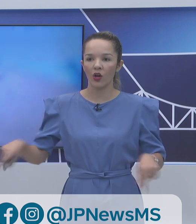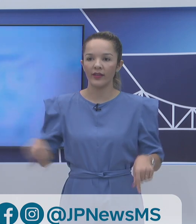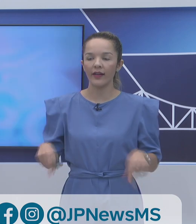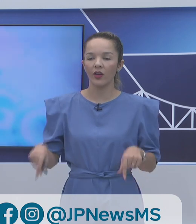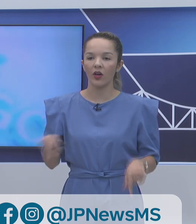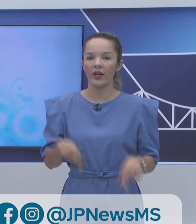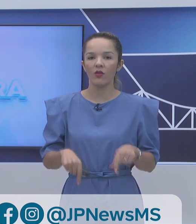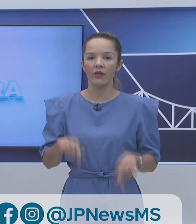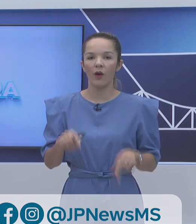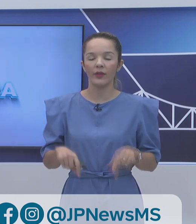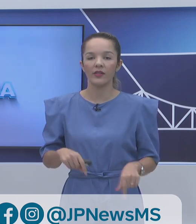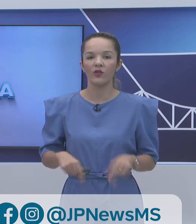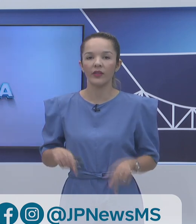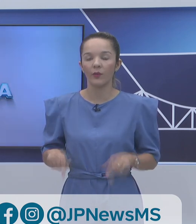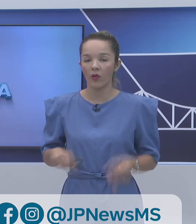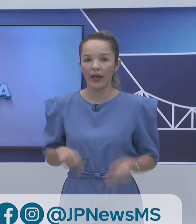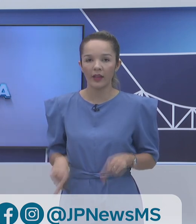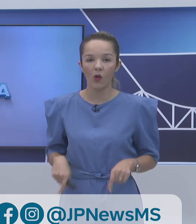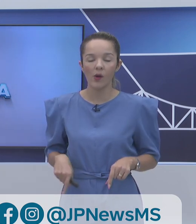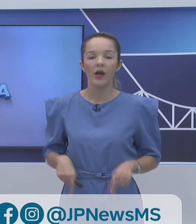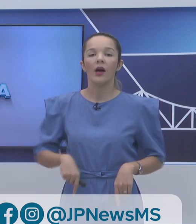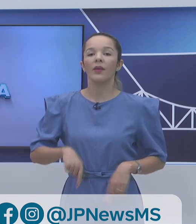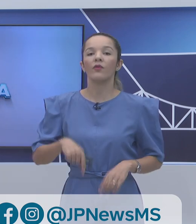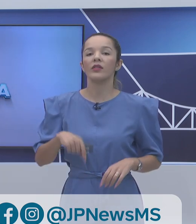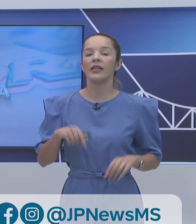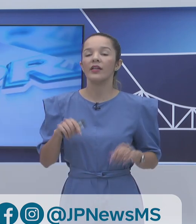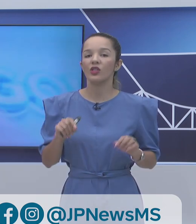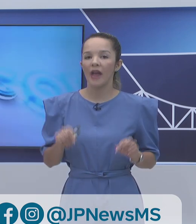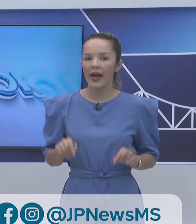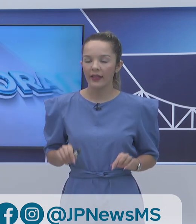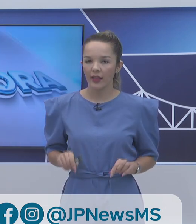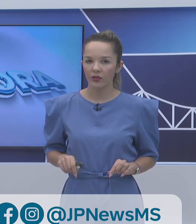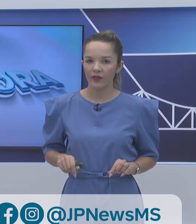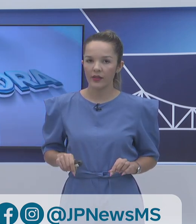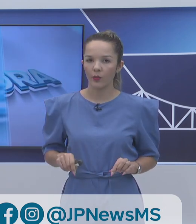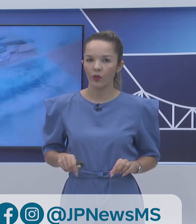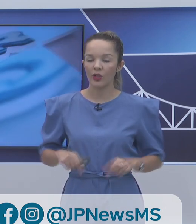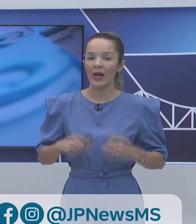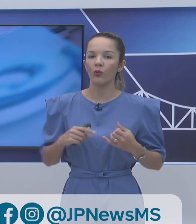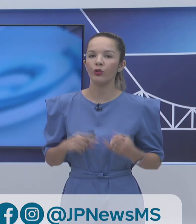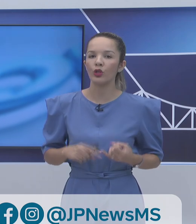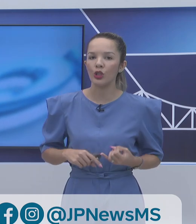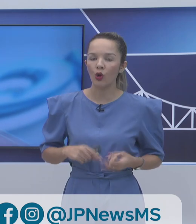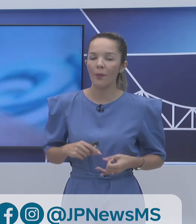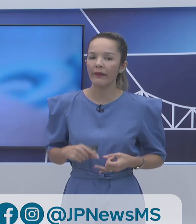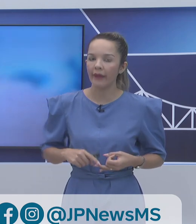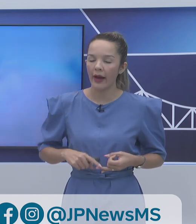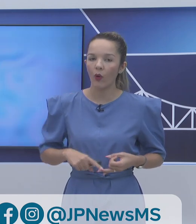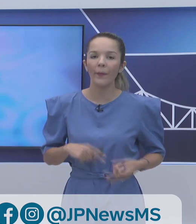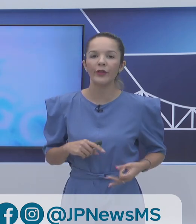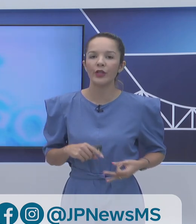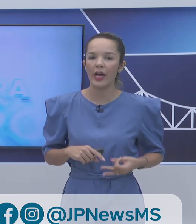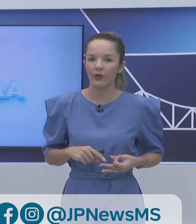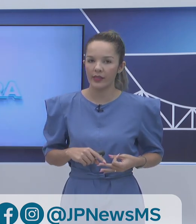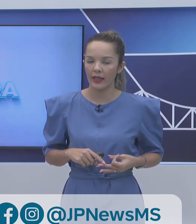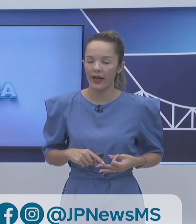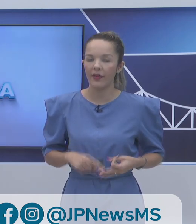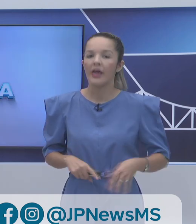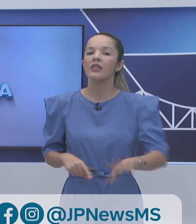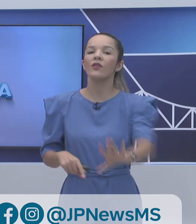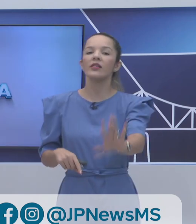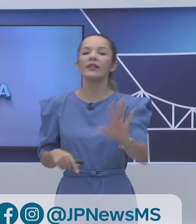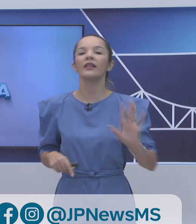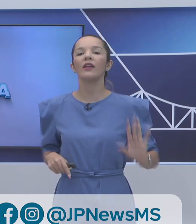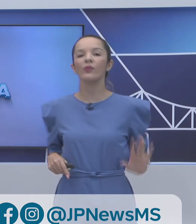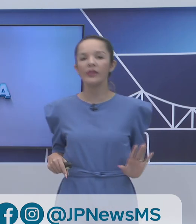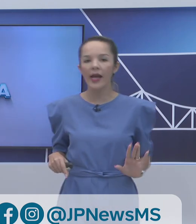facebook.com/culturatvc. Ó, tá aqui, ó. Eu e Albert Silva estamos com cada uma pra você já ir lá no Facebook, já curtir, comentar, compartilhar a nossa live.